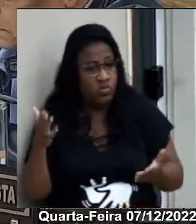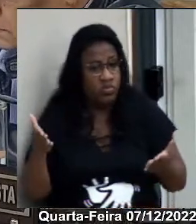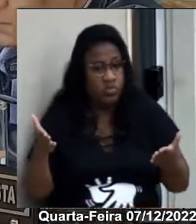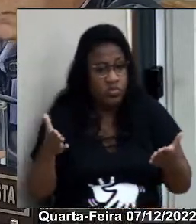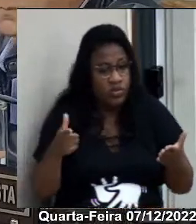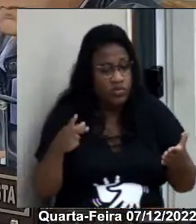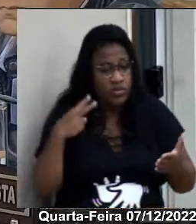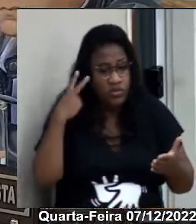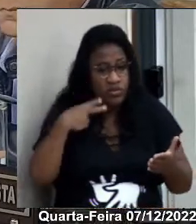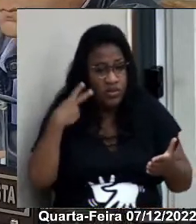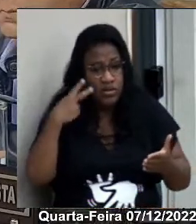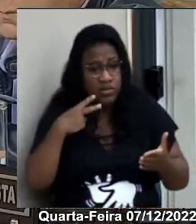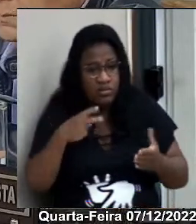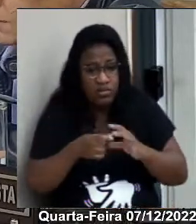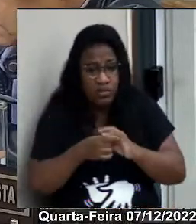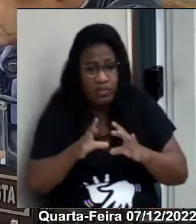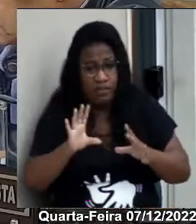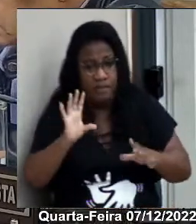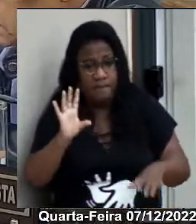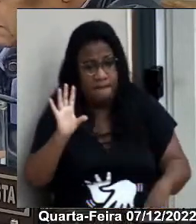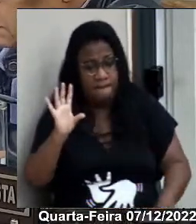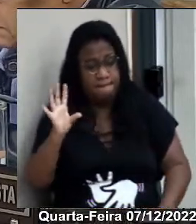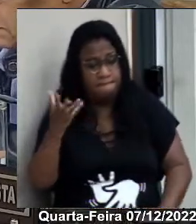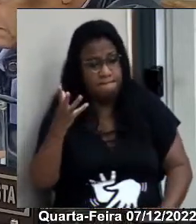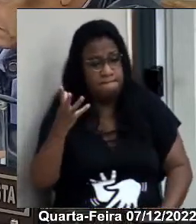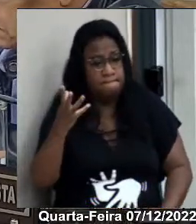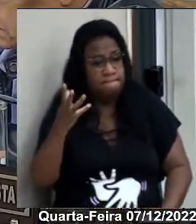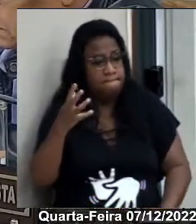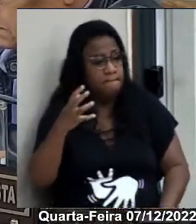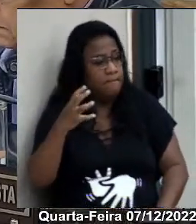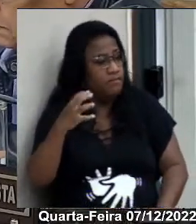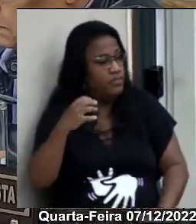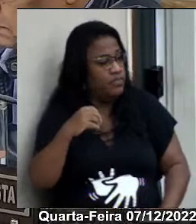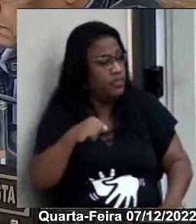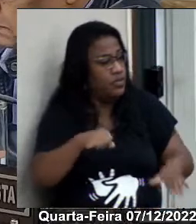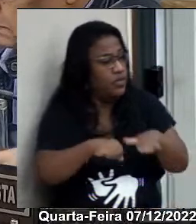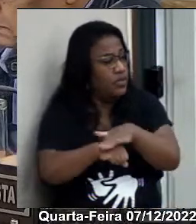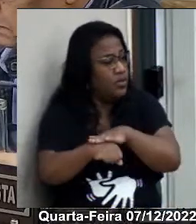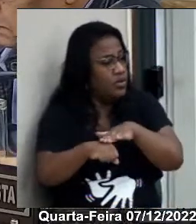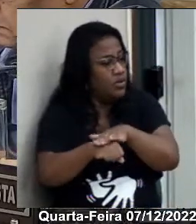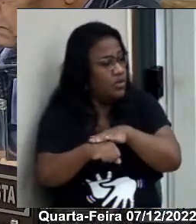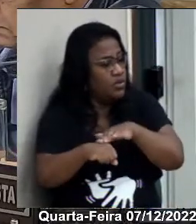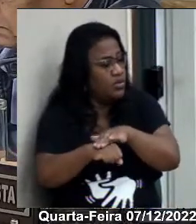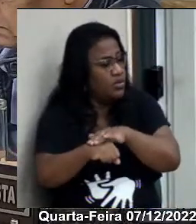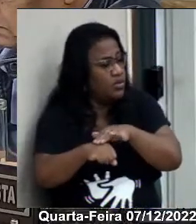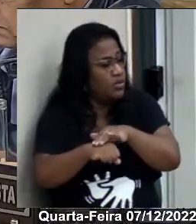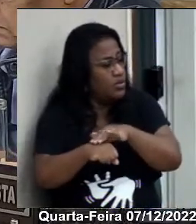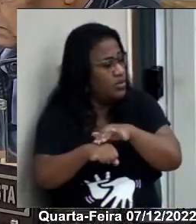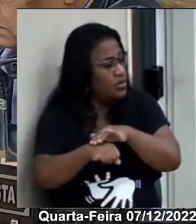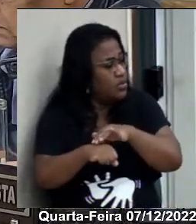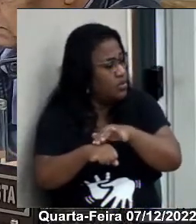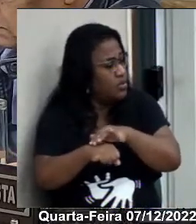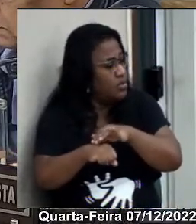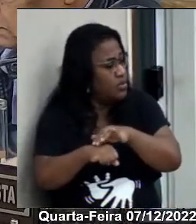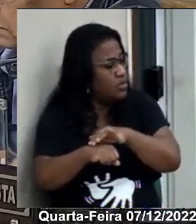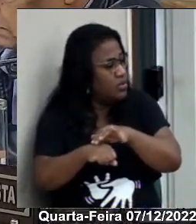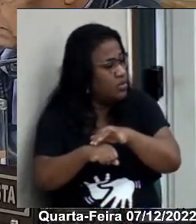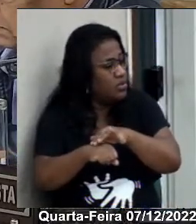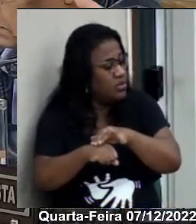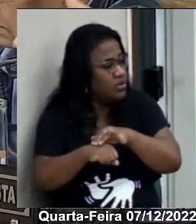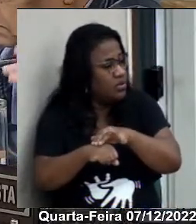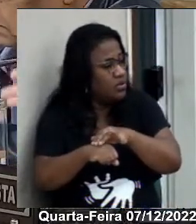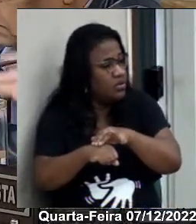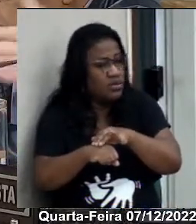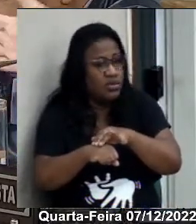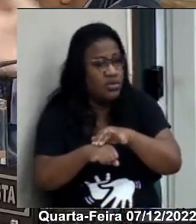os vereadores são cúmplices do que aconteceu aqui. Eu conversei com alguns ECMs aqui pelo WhatsApp. Vereadores, presidente, eles são